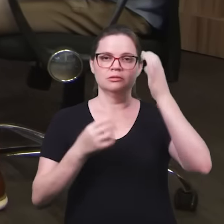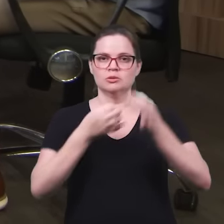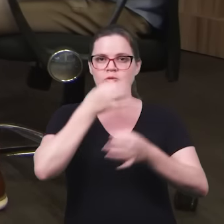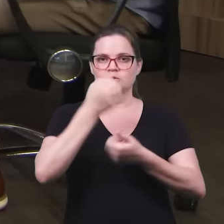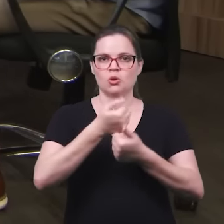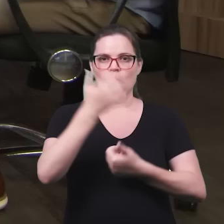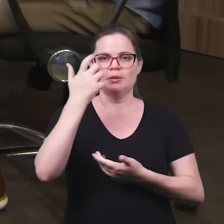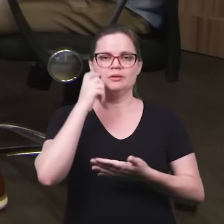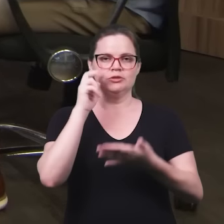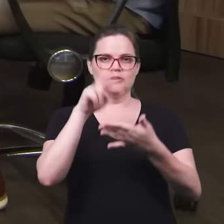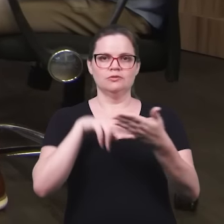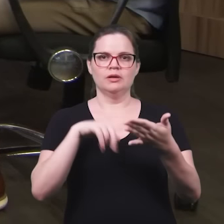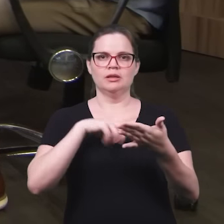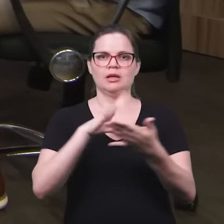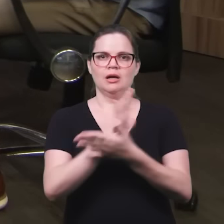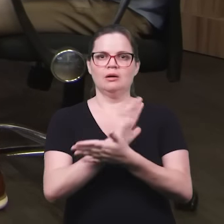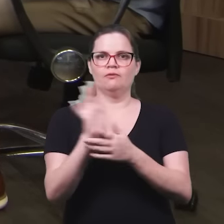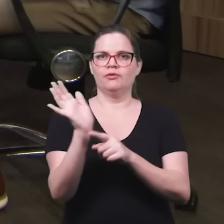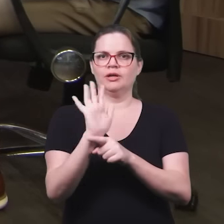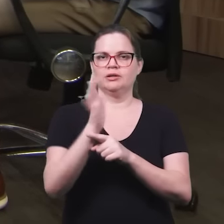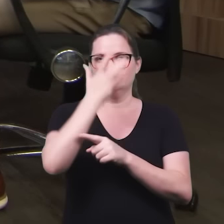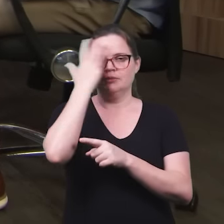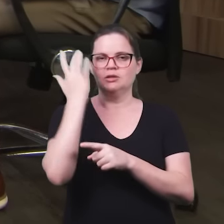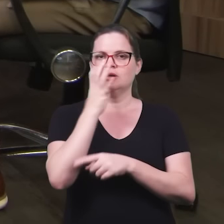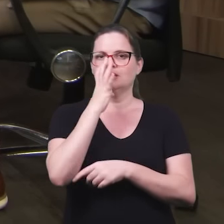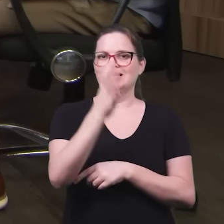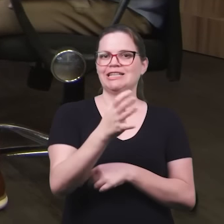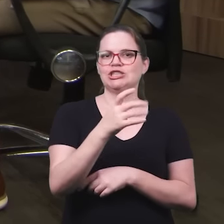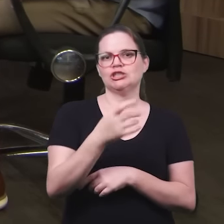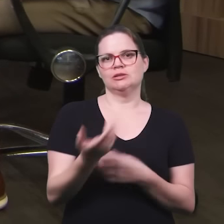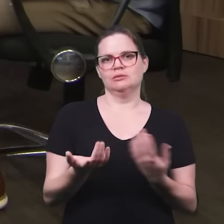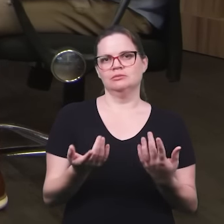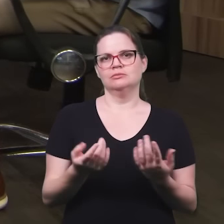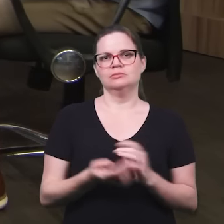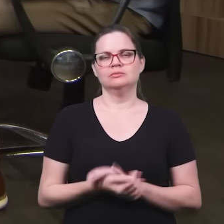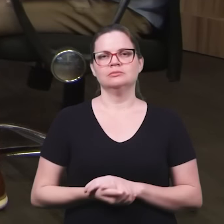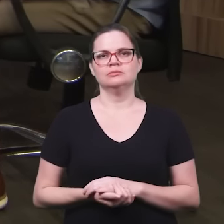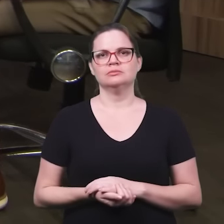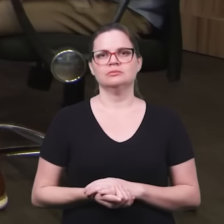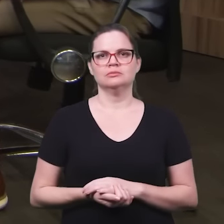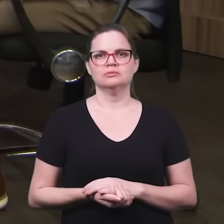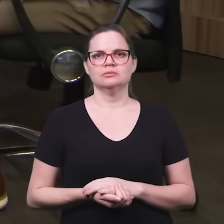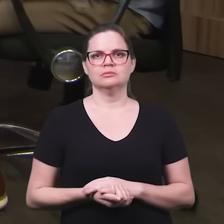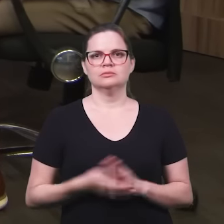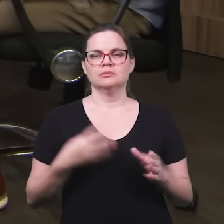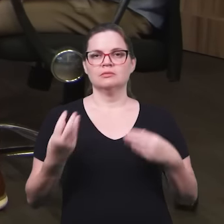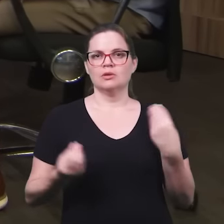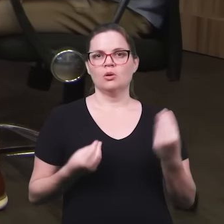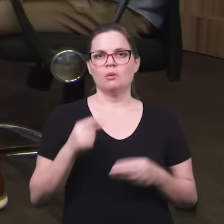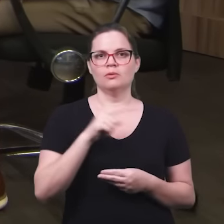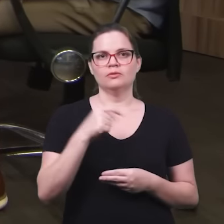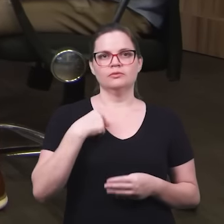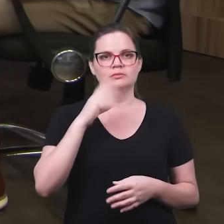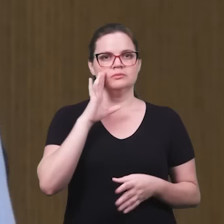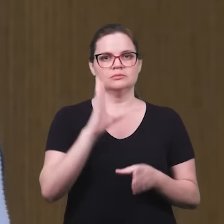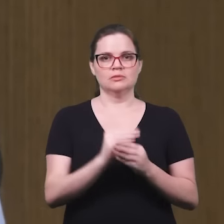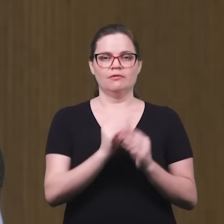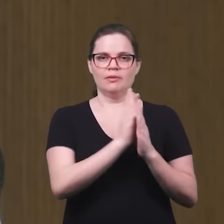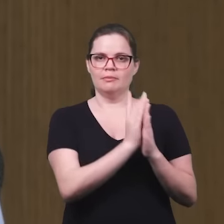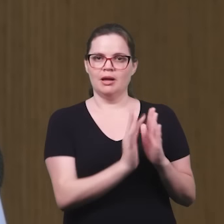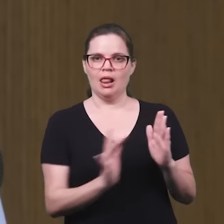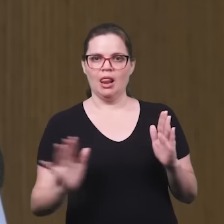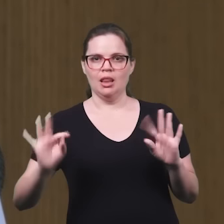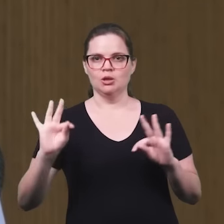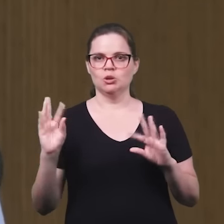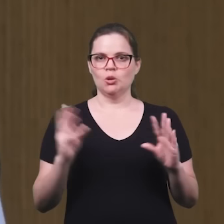nos comentários ali, quando a gente abre, geralmente algum vídeo, a gente vê alguém reclamando, alguma coisa sobre isso. Como que você enxerga passar por